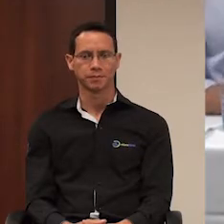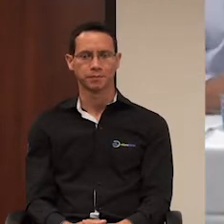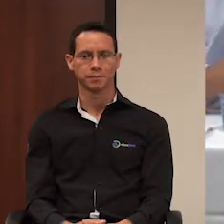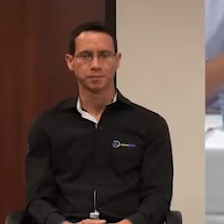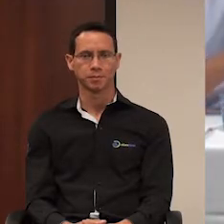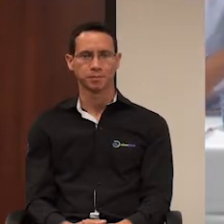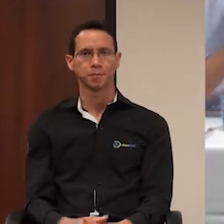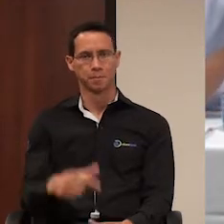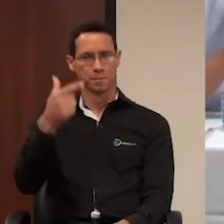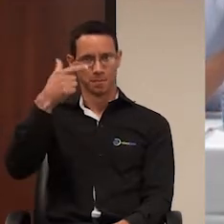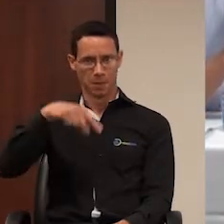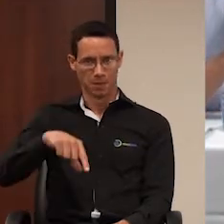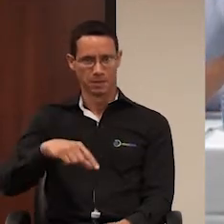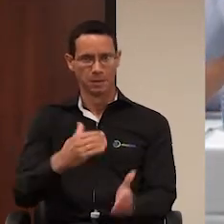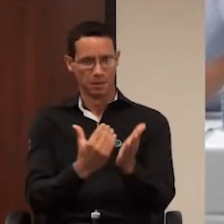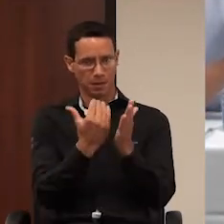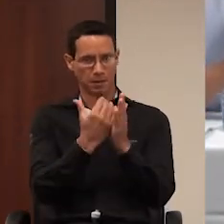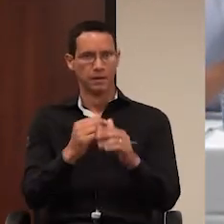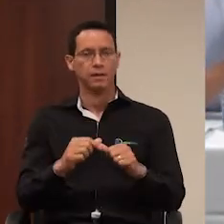e mais?